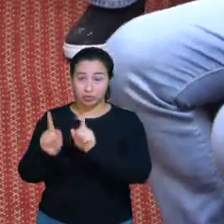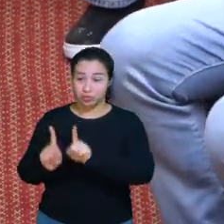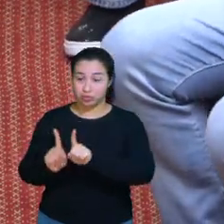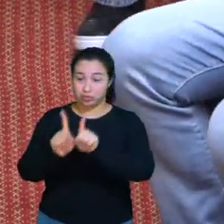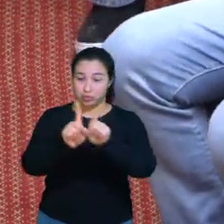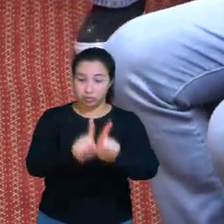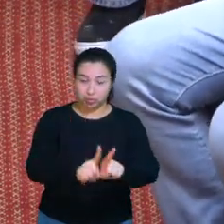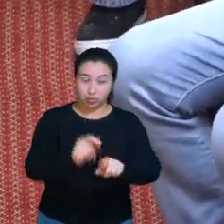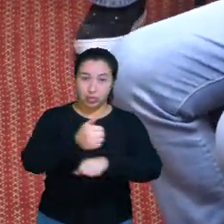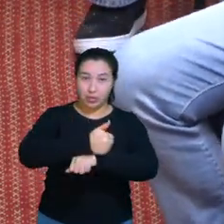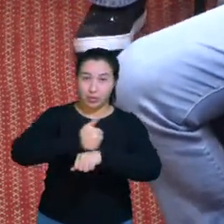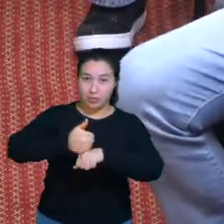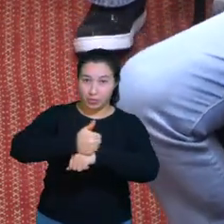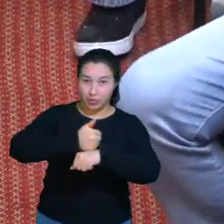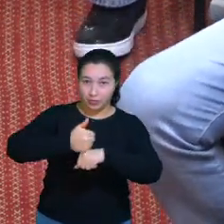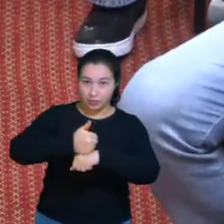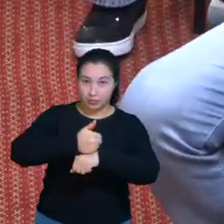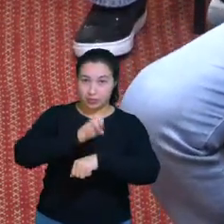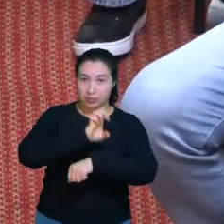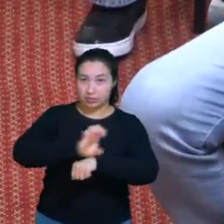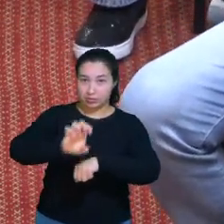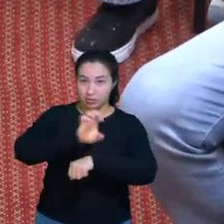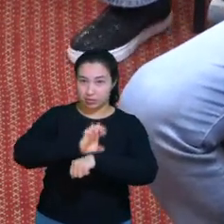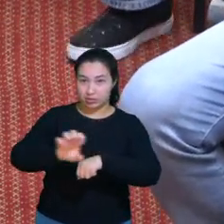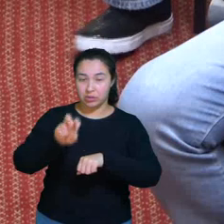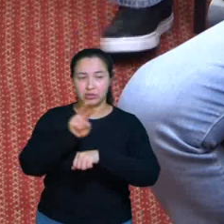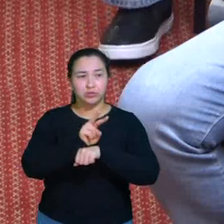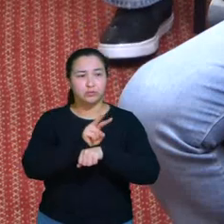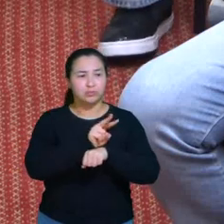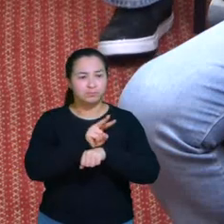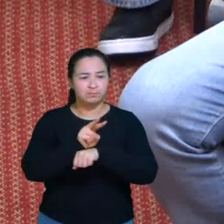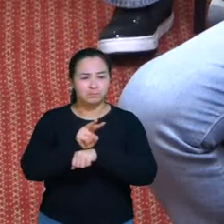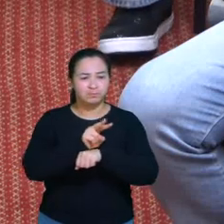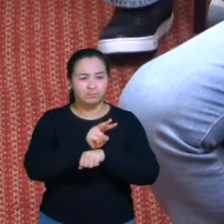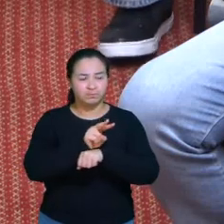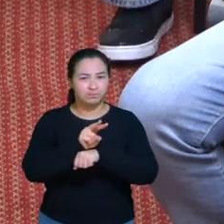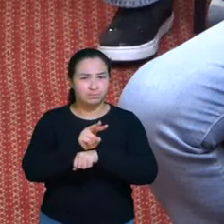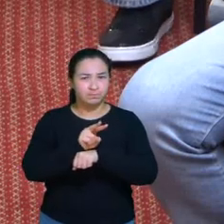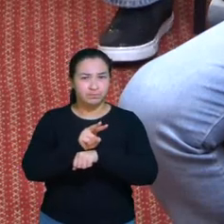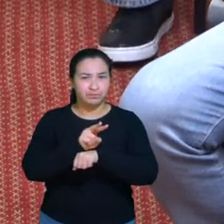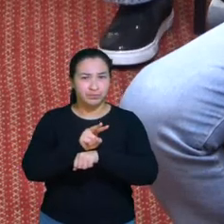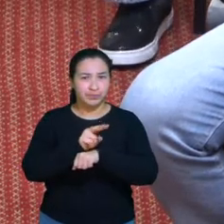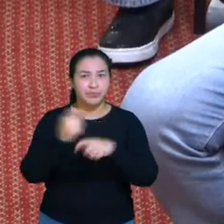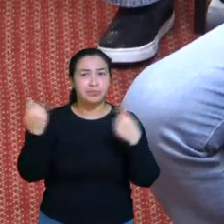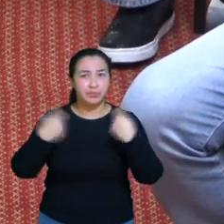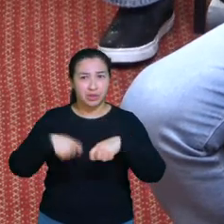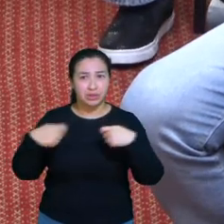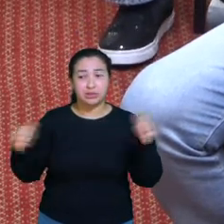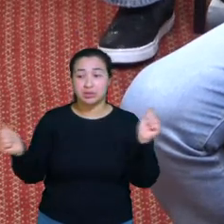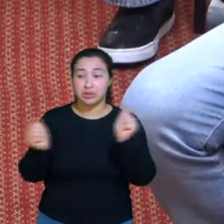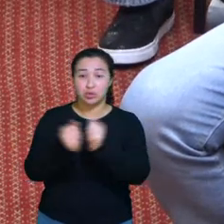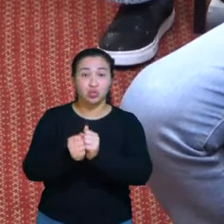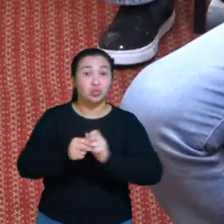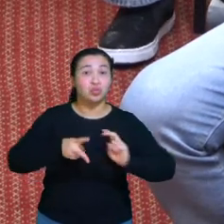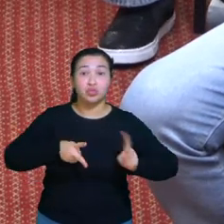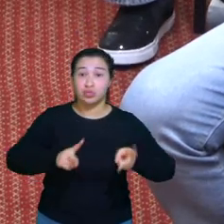é deve ser um estágio supervisionado esse profissional tem que estar junto o tempo todo ele não pode fazer de